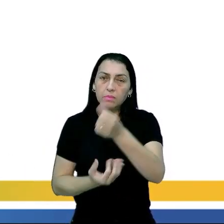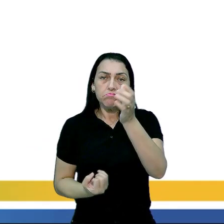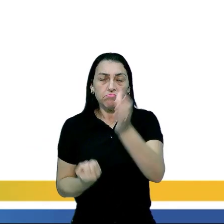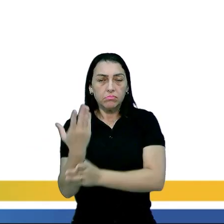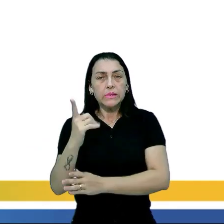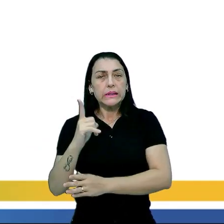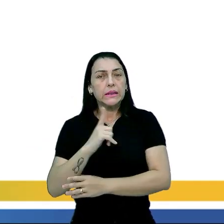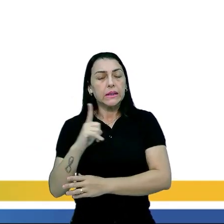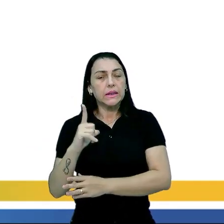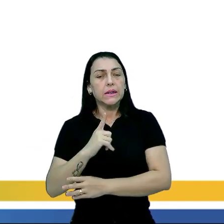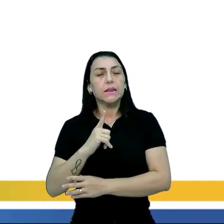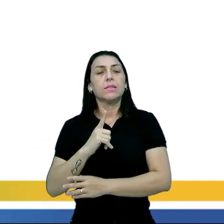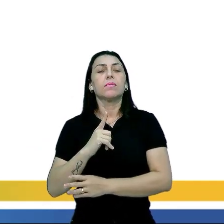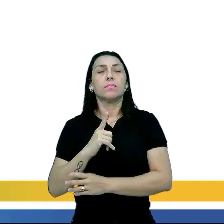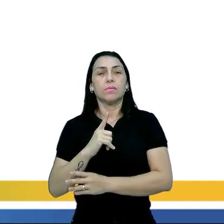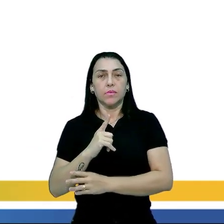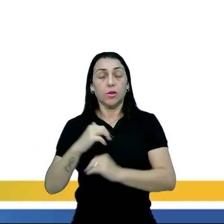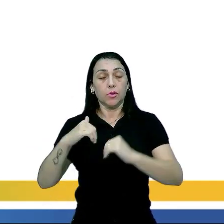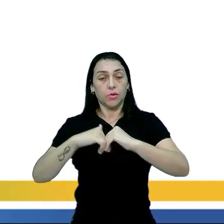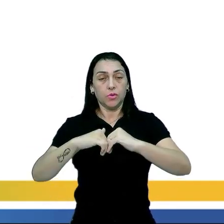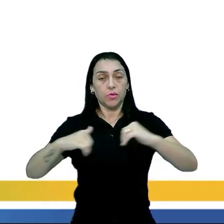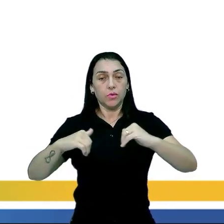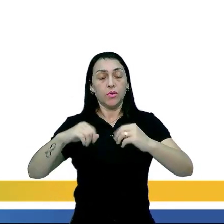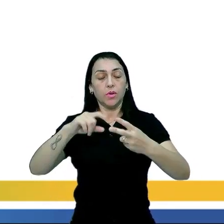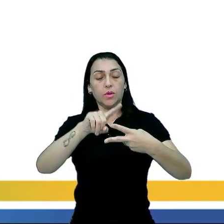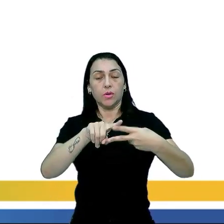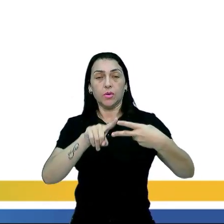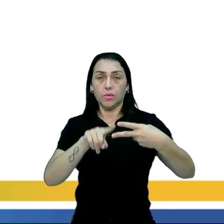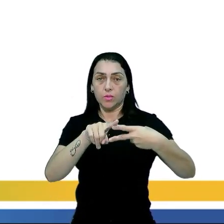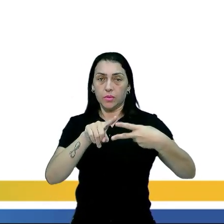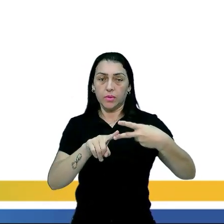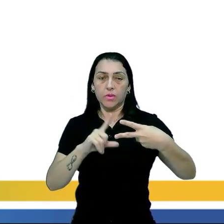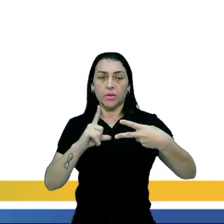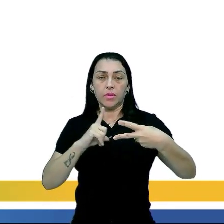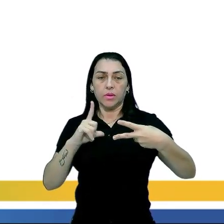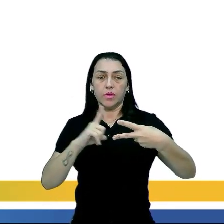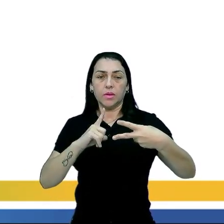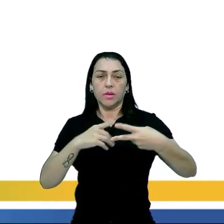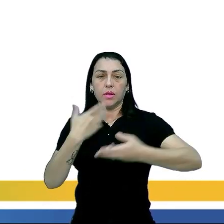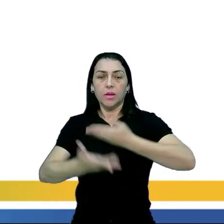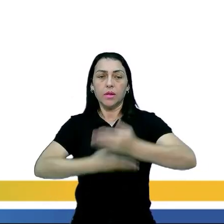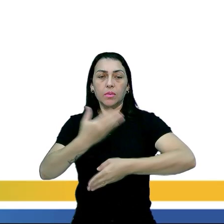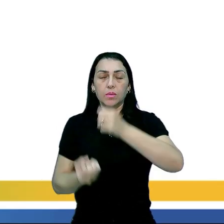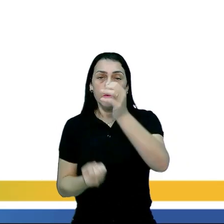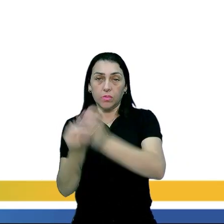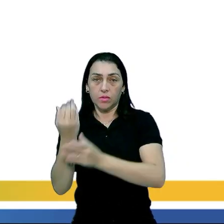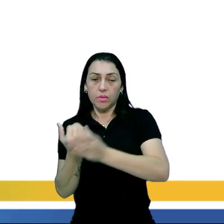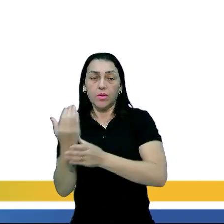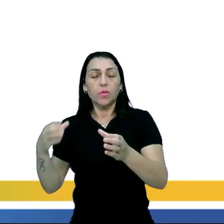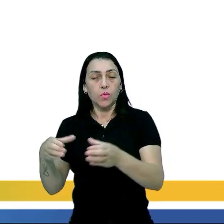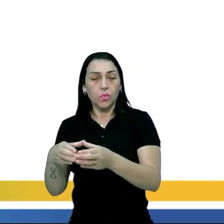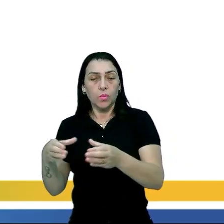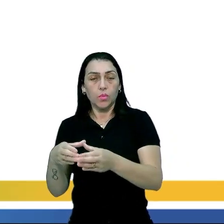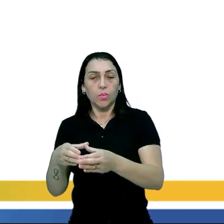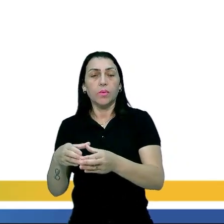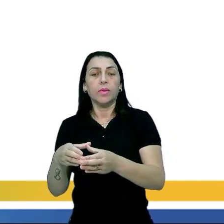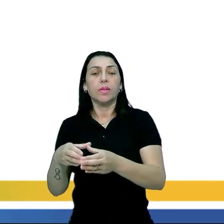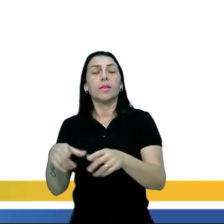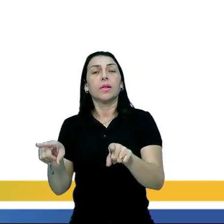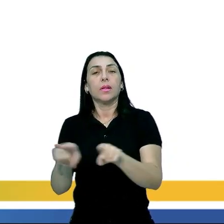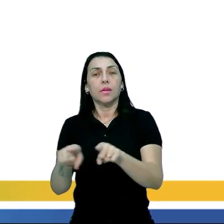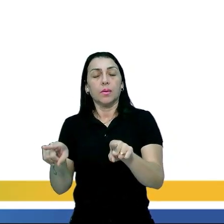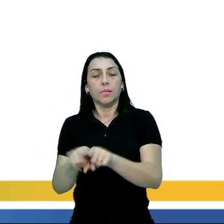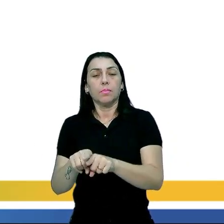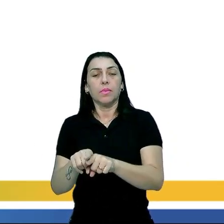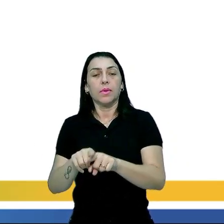nós temos ela fragmentada, dividida em dois. Nós temos relações de produção e entre